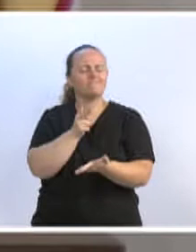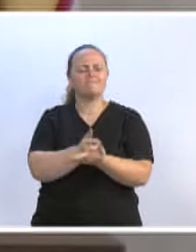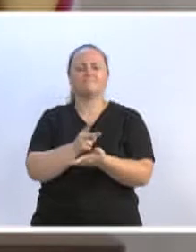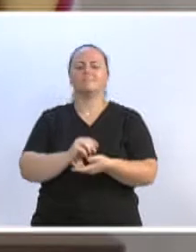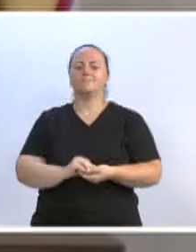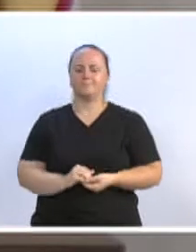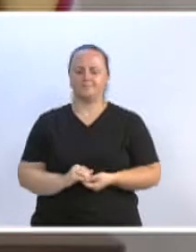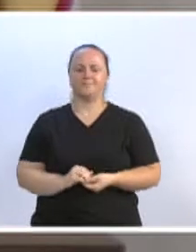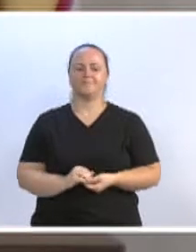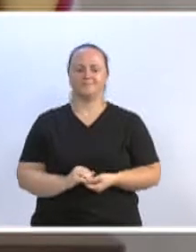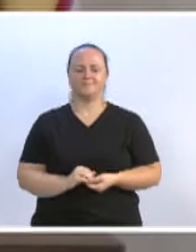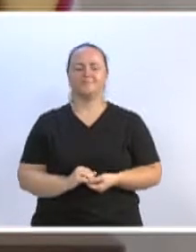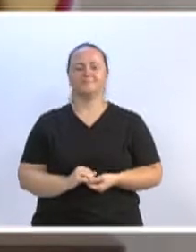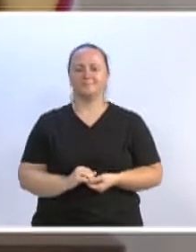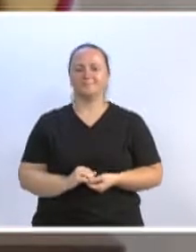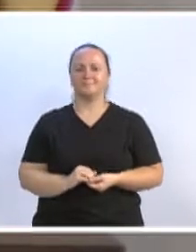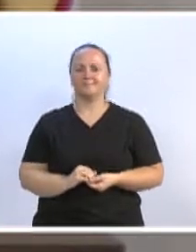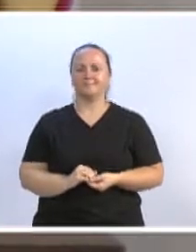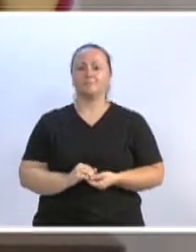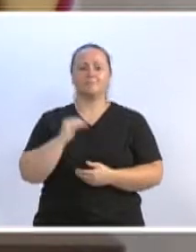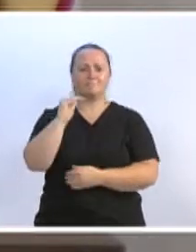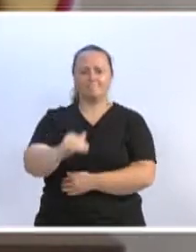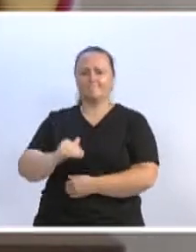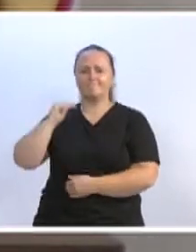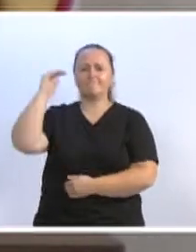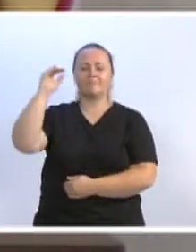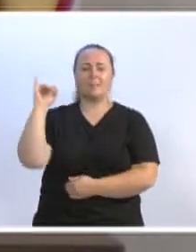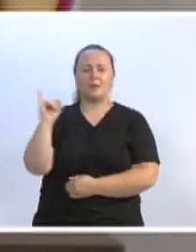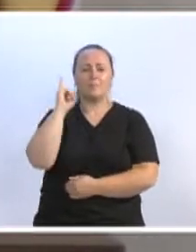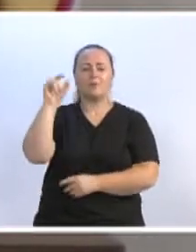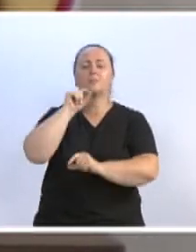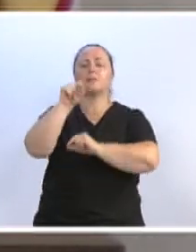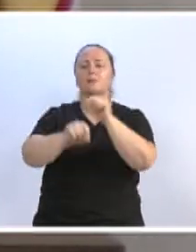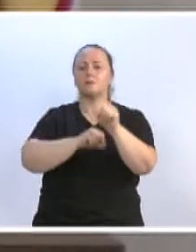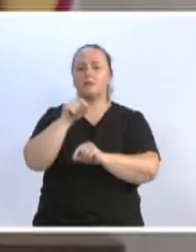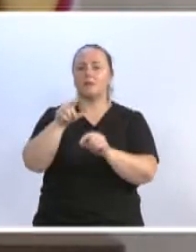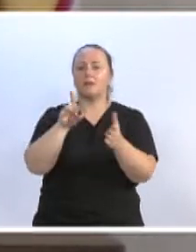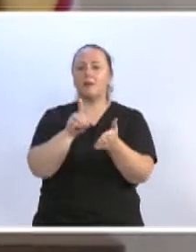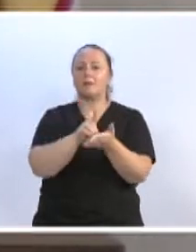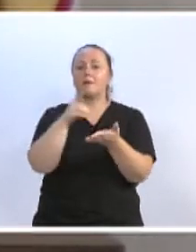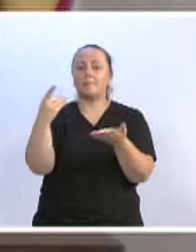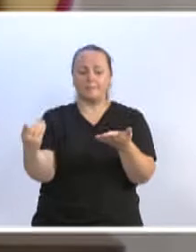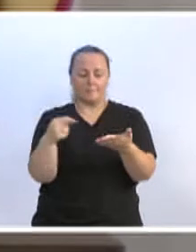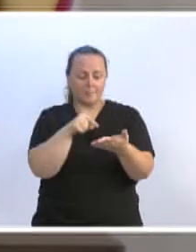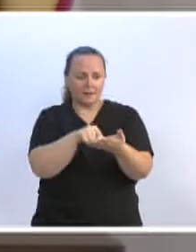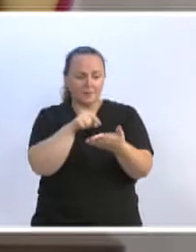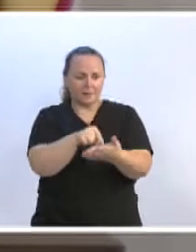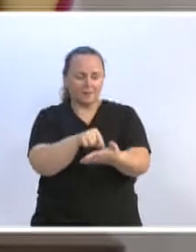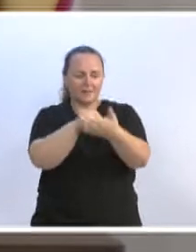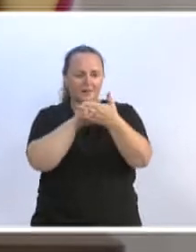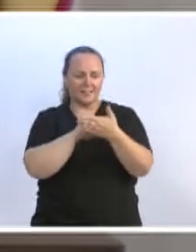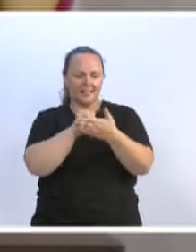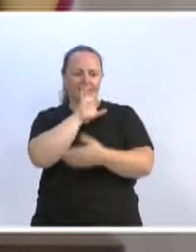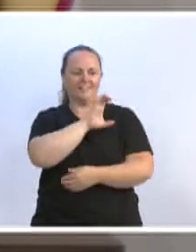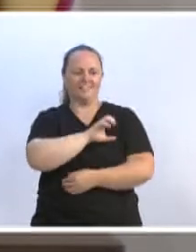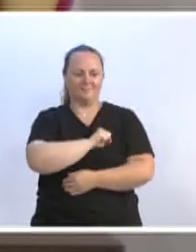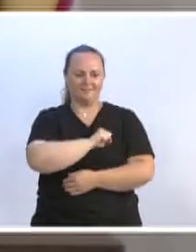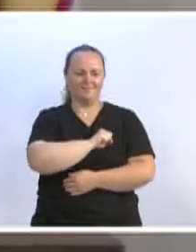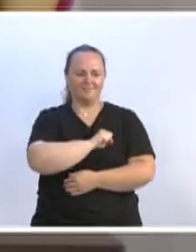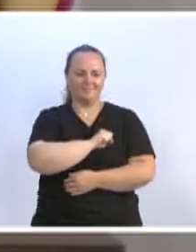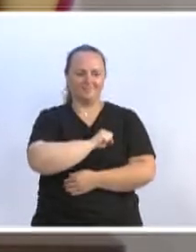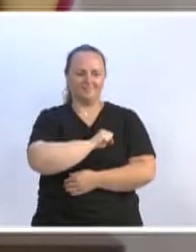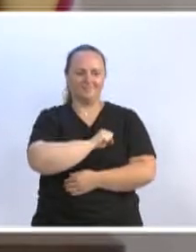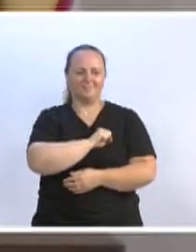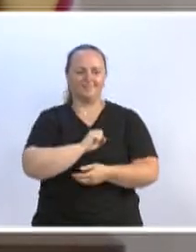necessário. Acima de tudo, eu vejo a Bíblia como uma grande fonte de amor, que nós temos que praticar todos os dias,